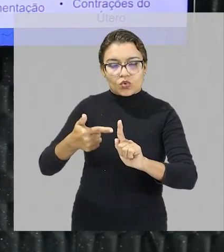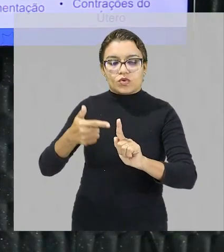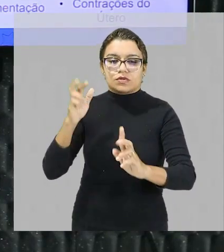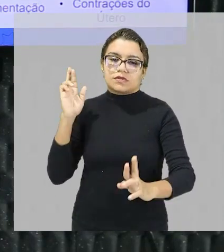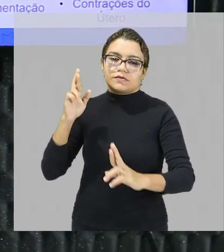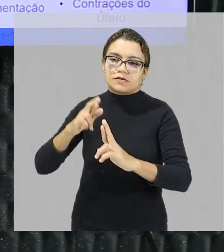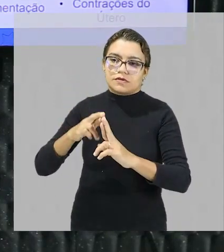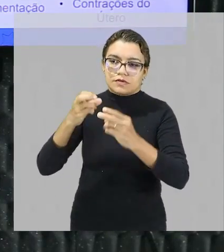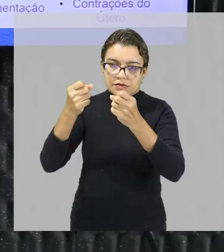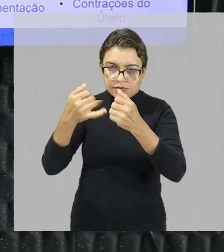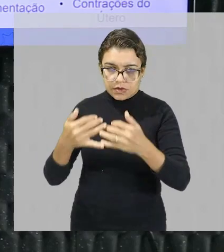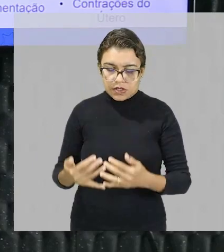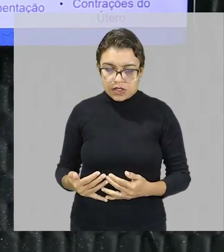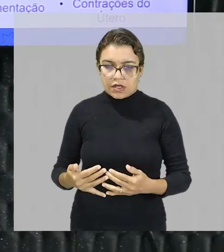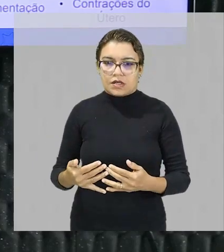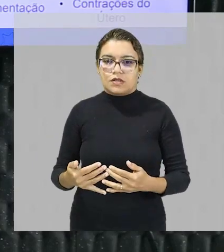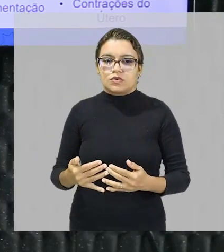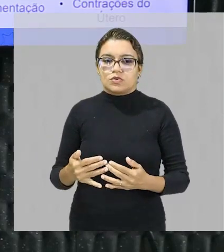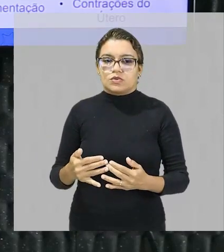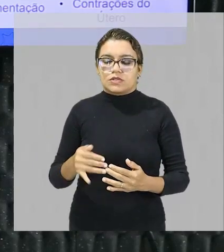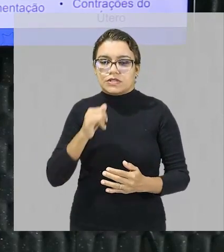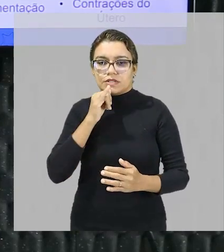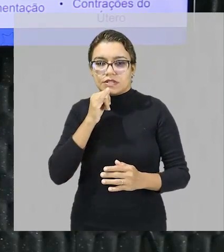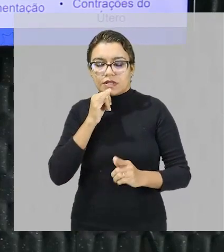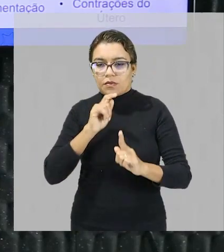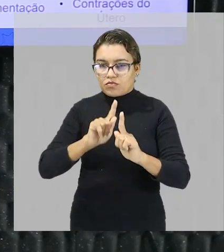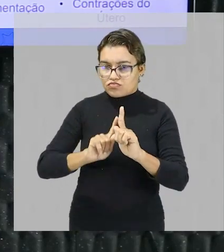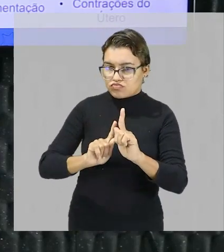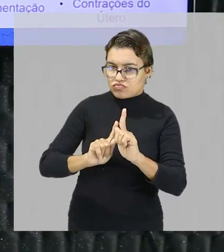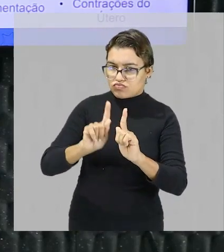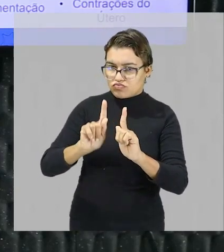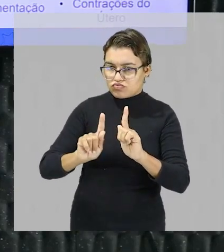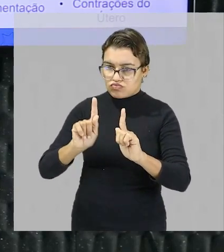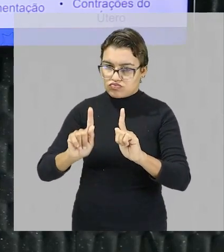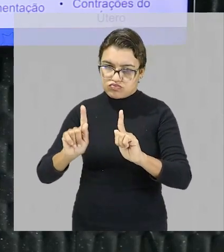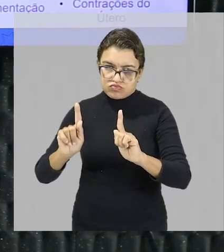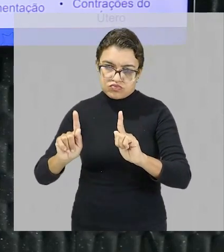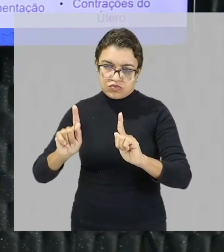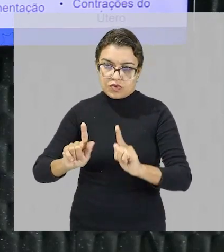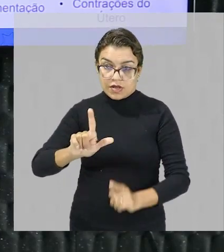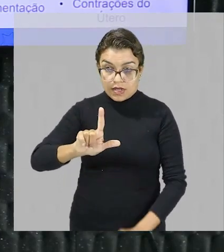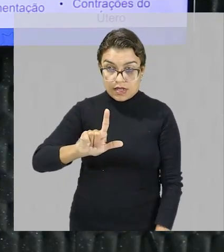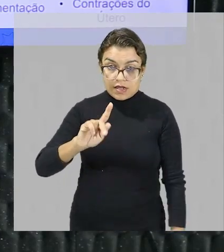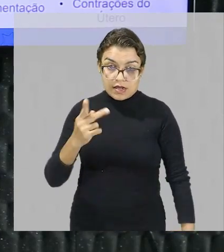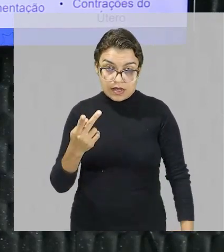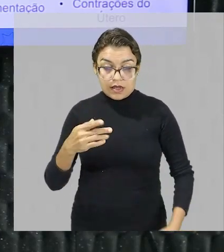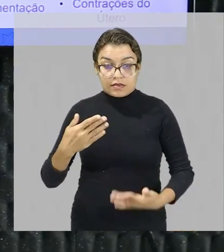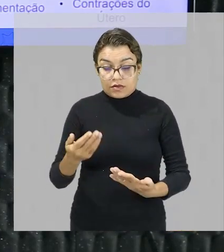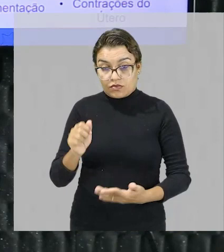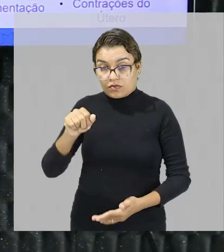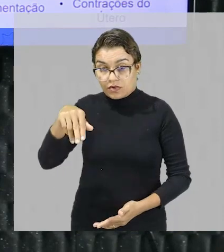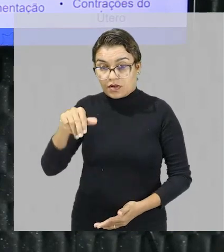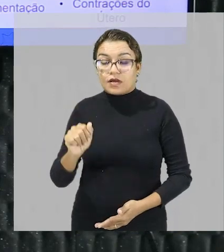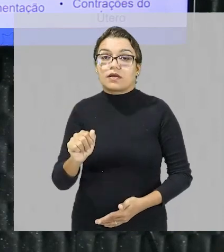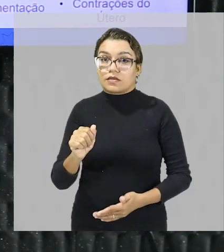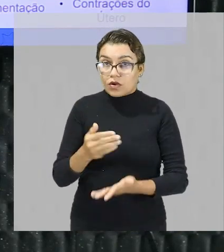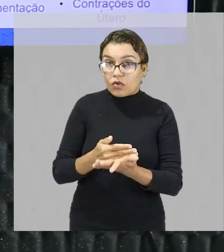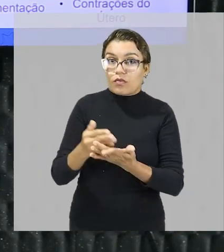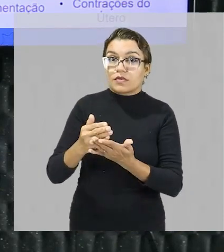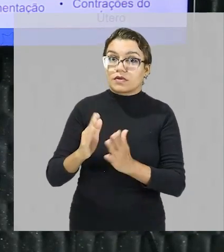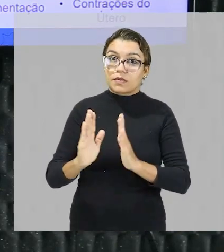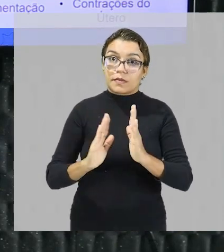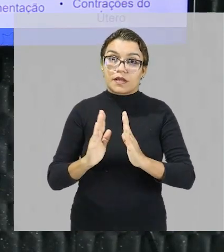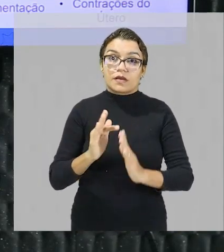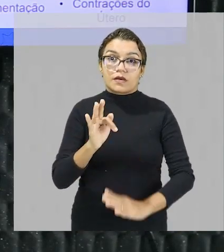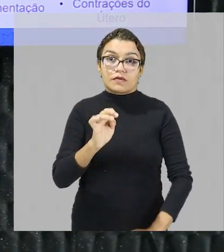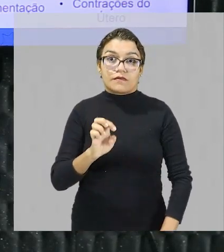né, aos níveis de LH, então Ana Cristina realmente está entrando no período fértil.